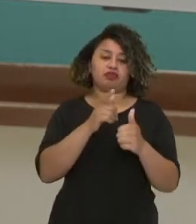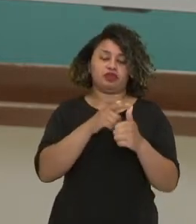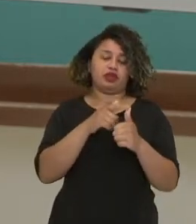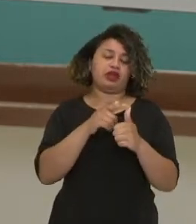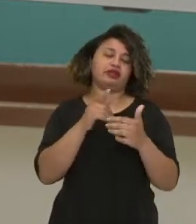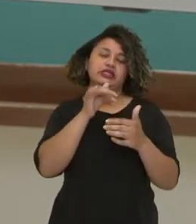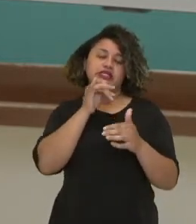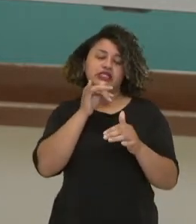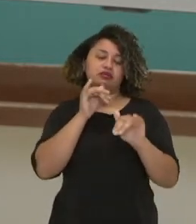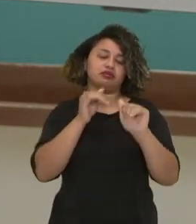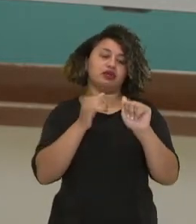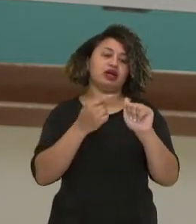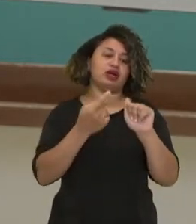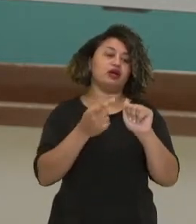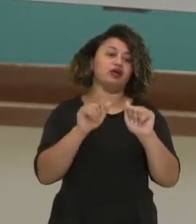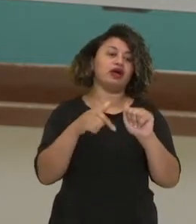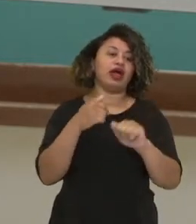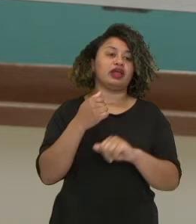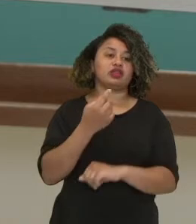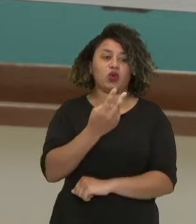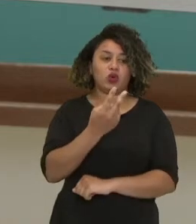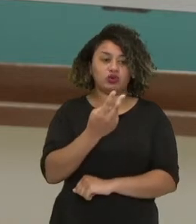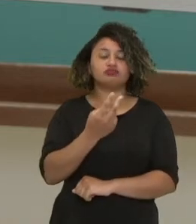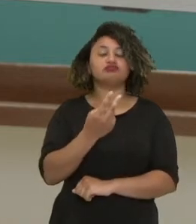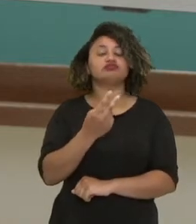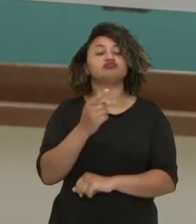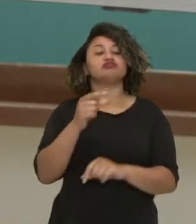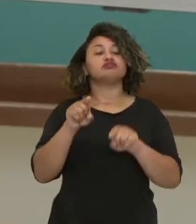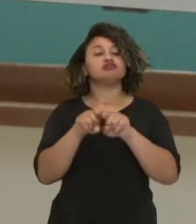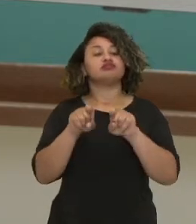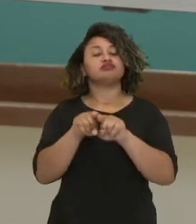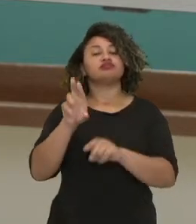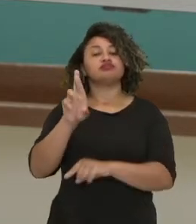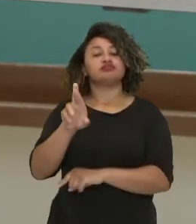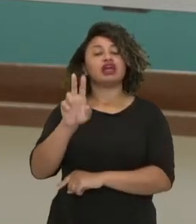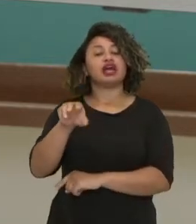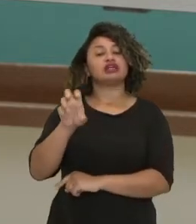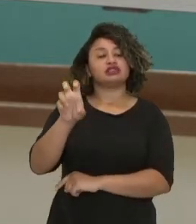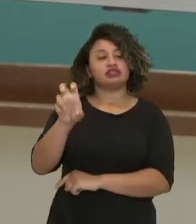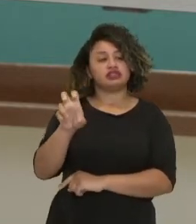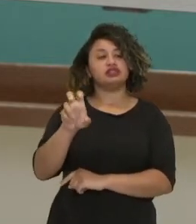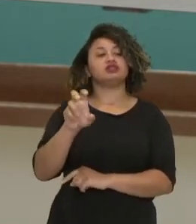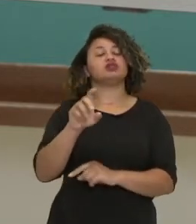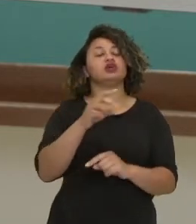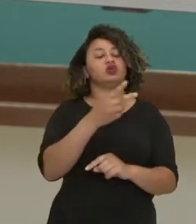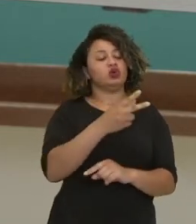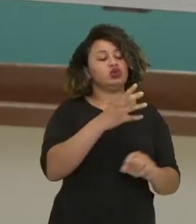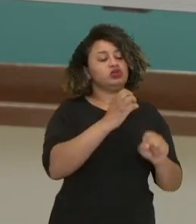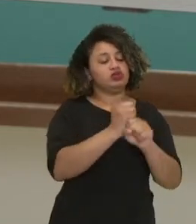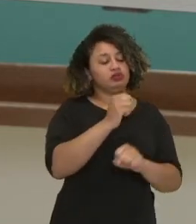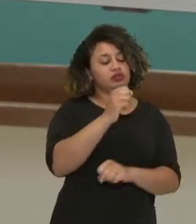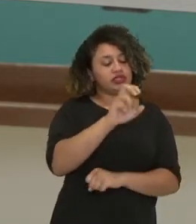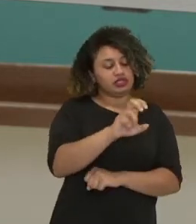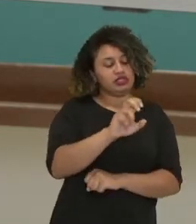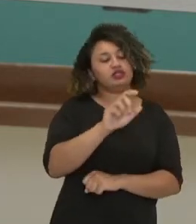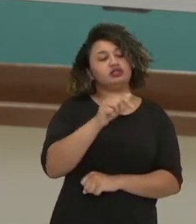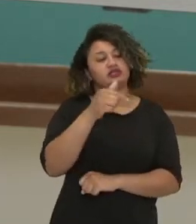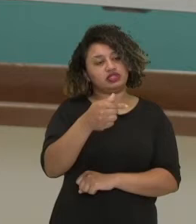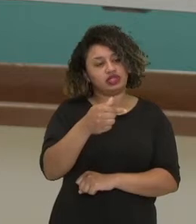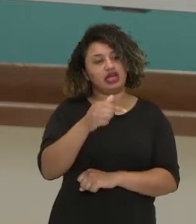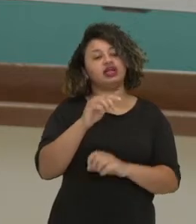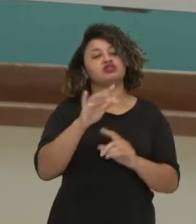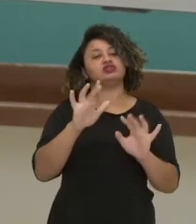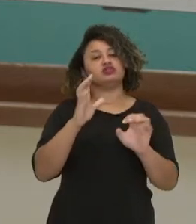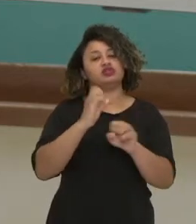vamos considerar que é A2, e ainda que a nossa razão é 5 positivo, 2 mais 5, 7, 7 mais